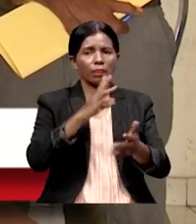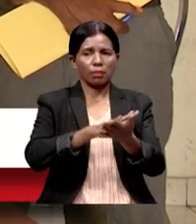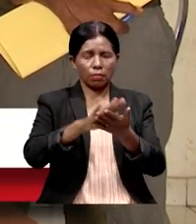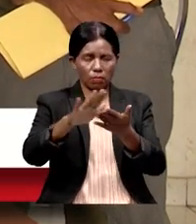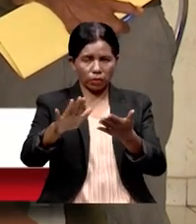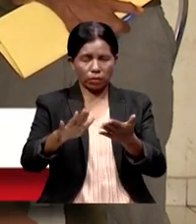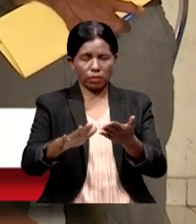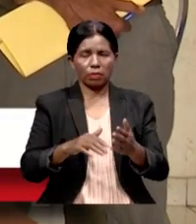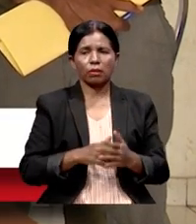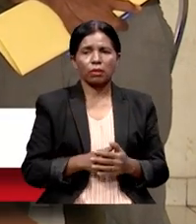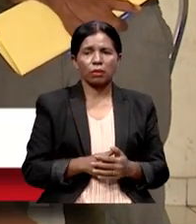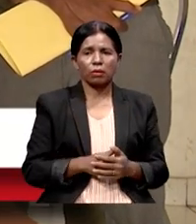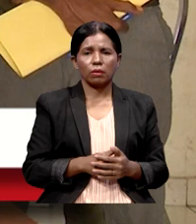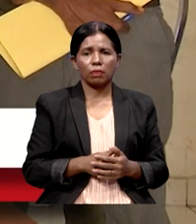a tu